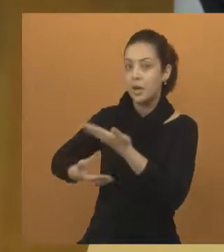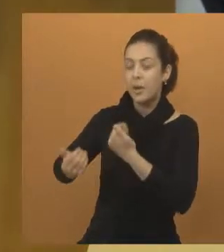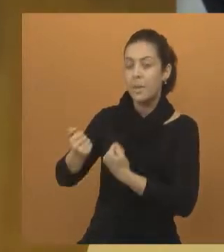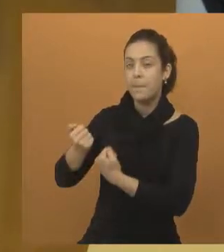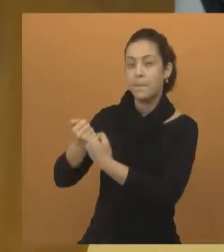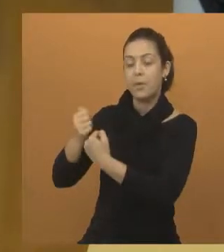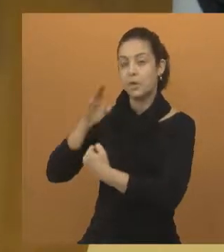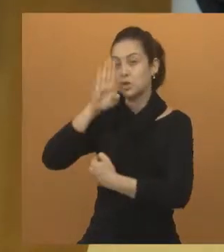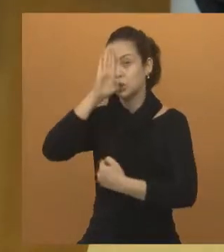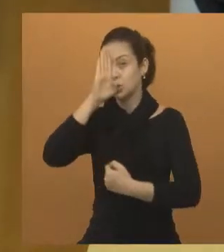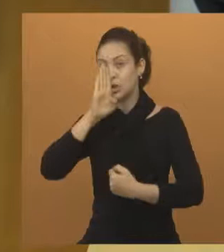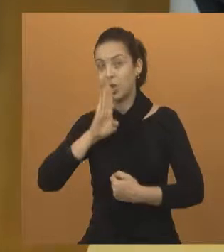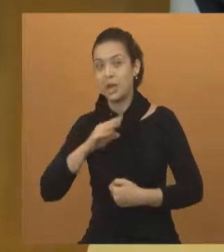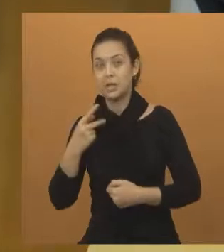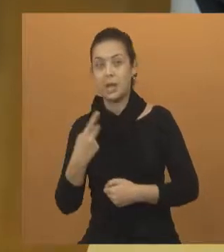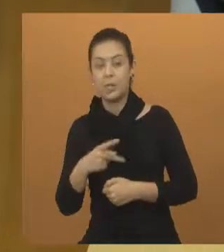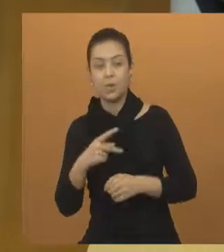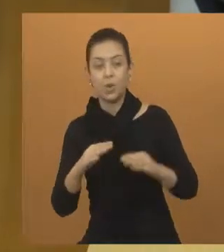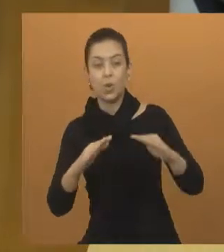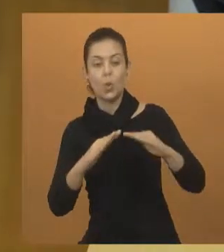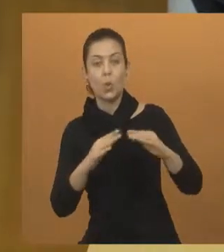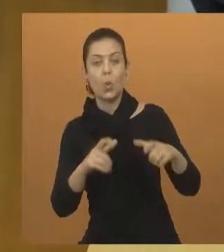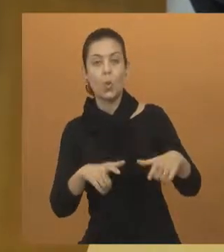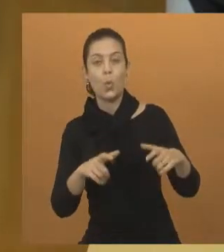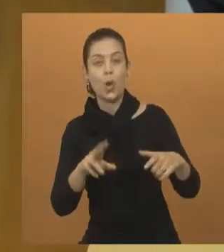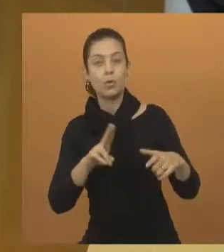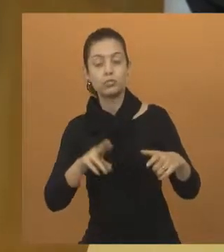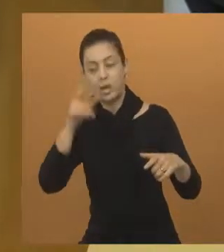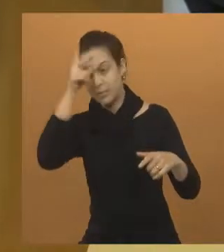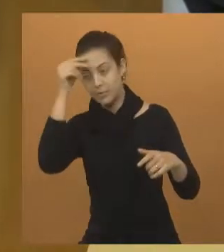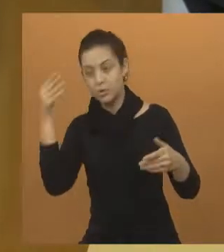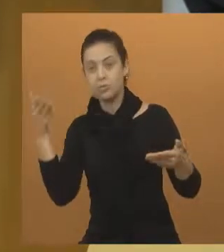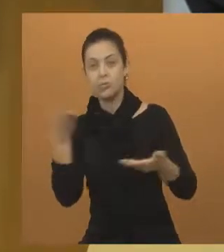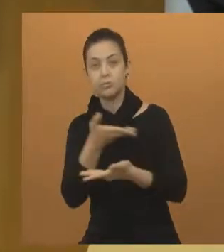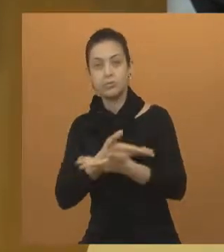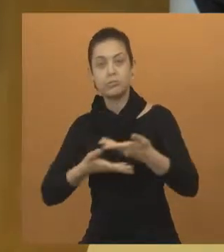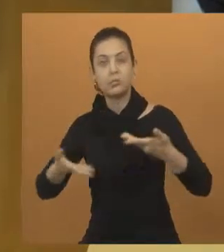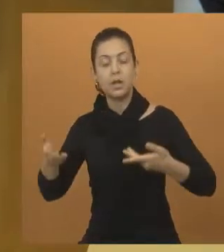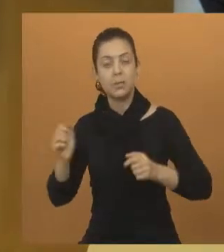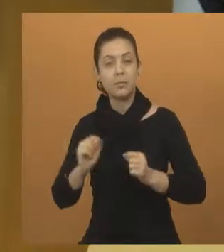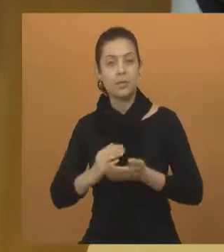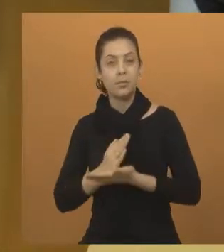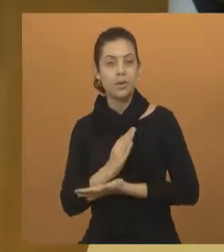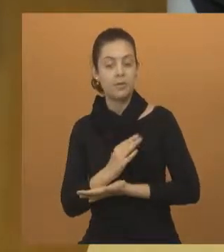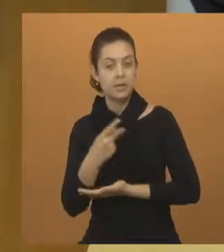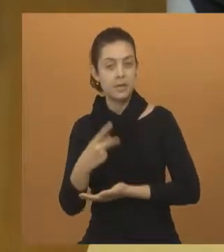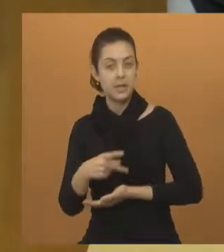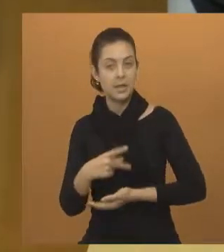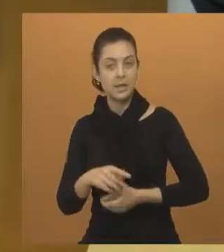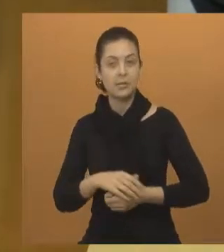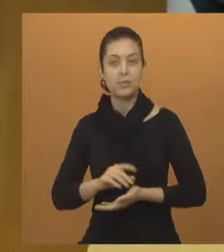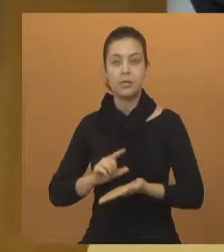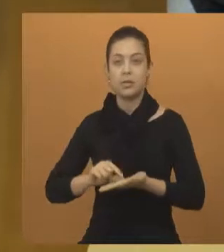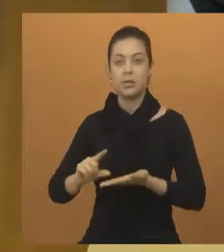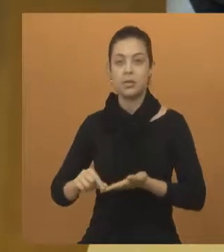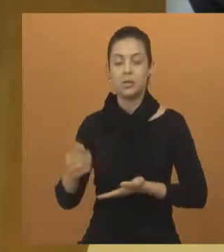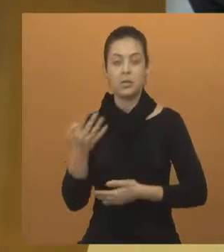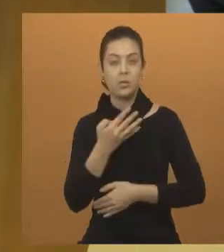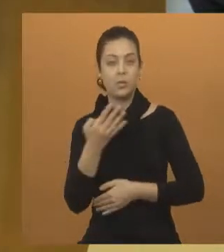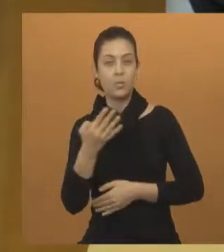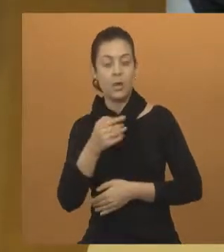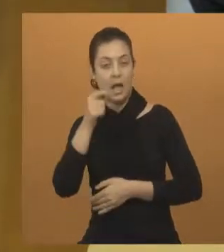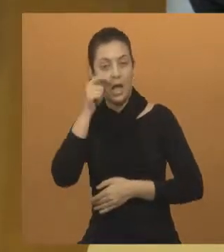título gratuito de suas dependências para uso da prefeitura, a critério e aprovação desta. Artigo 4º,